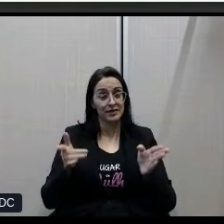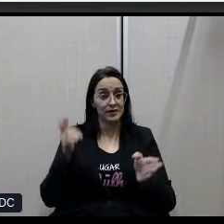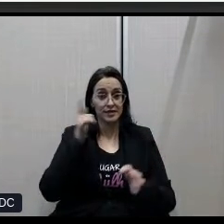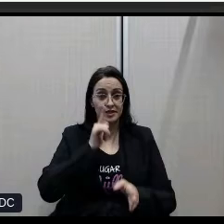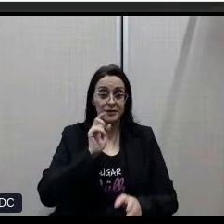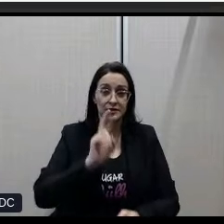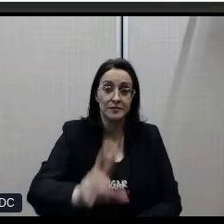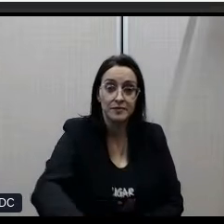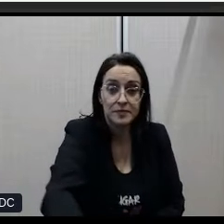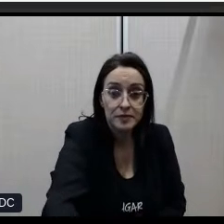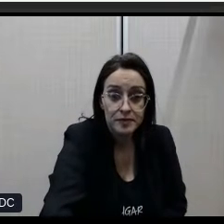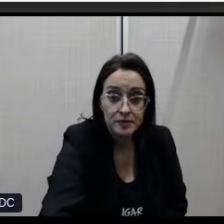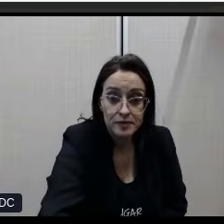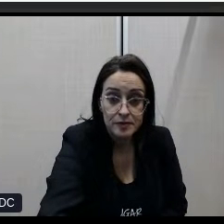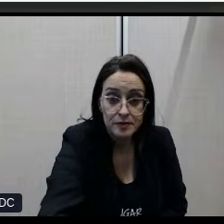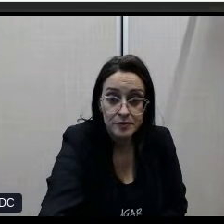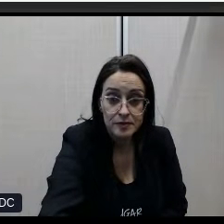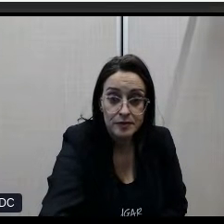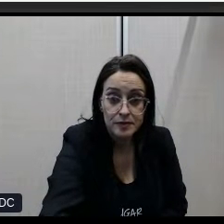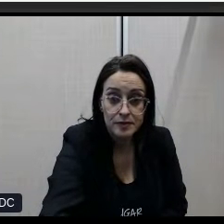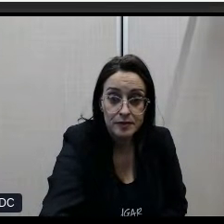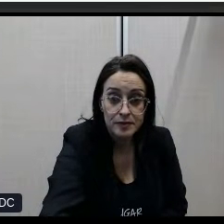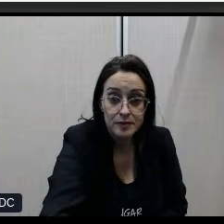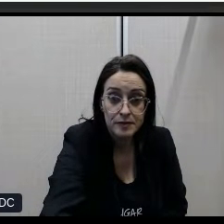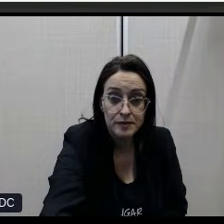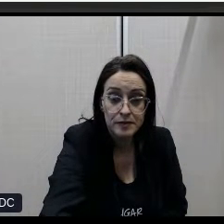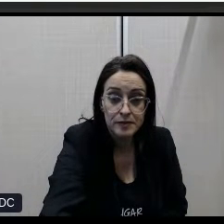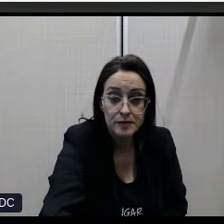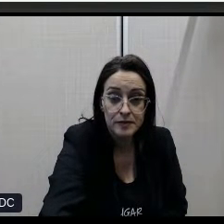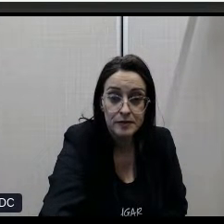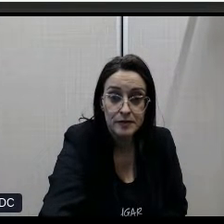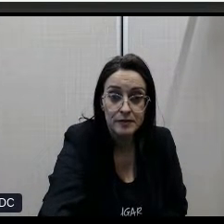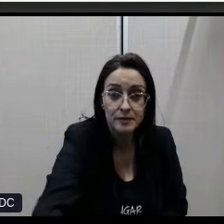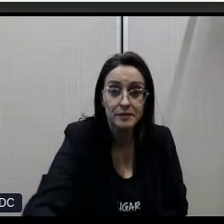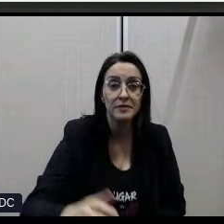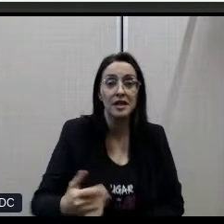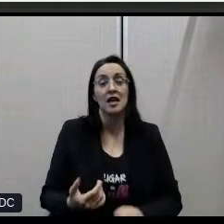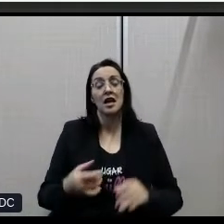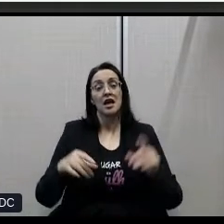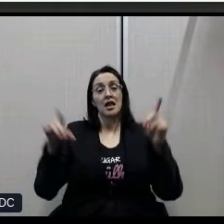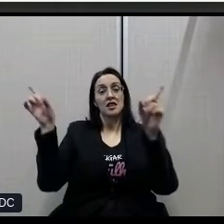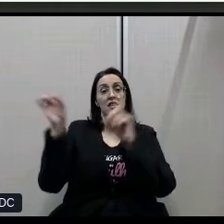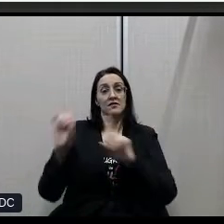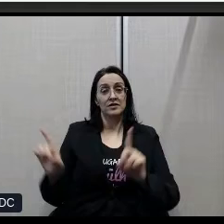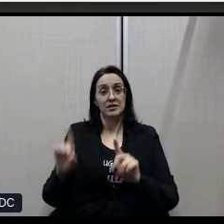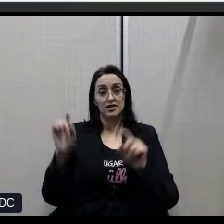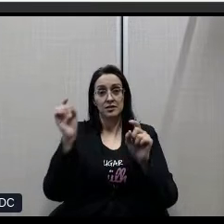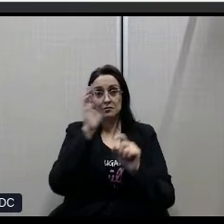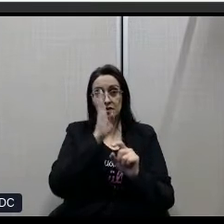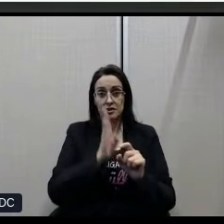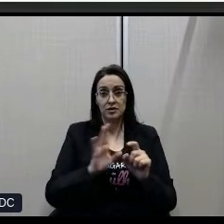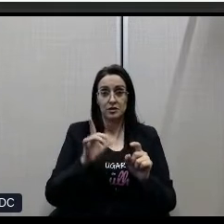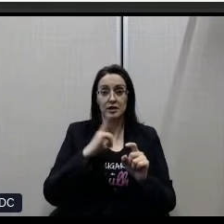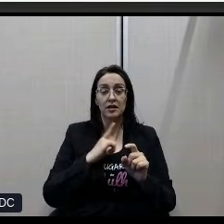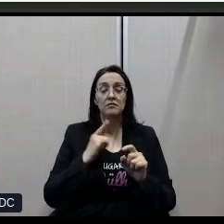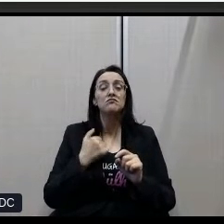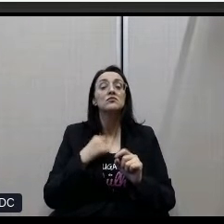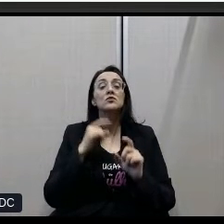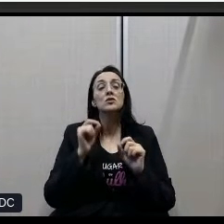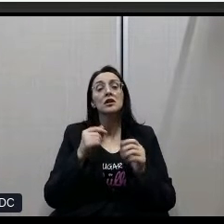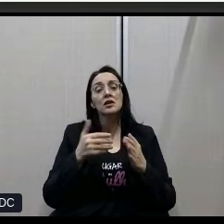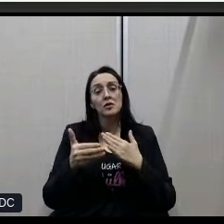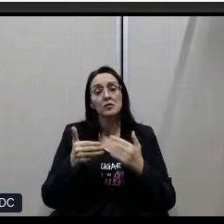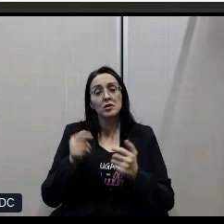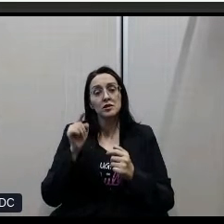apenas 1%, e a quantidade de pessoas com algum tipo de deficiência no Brasil. Mas, independente disso, eu